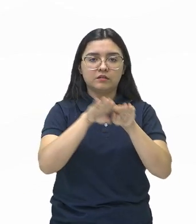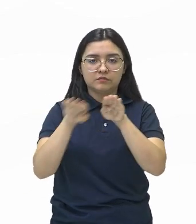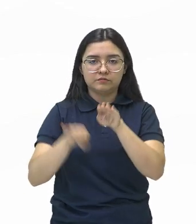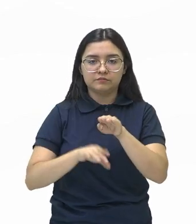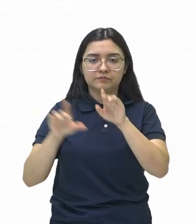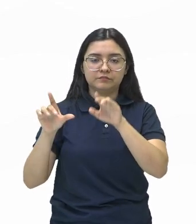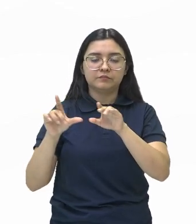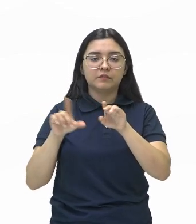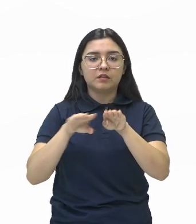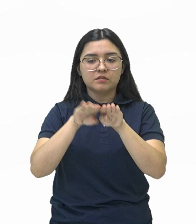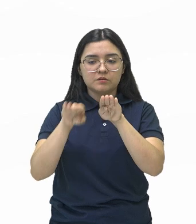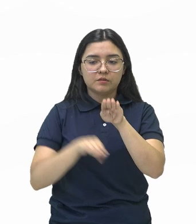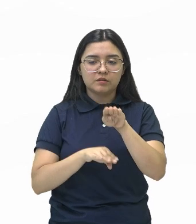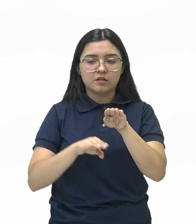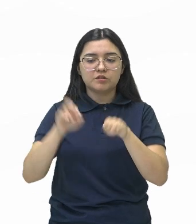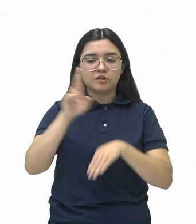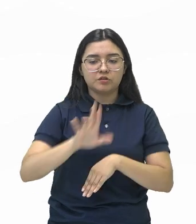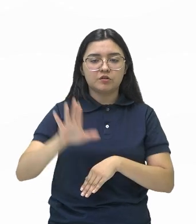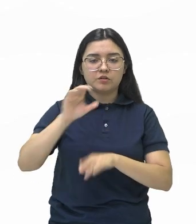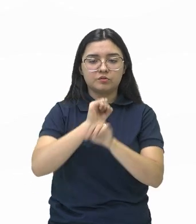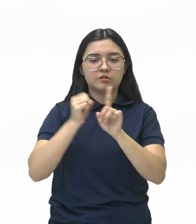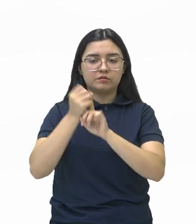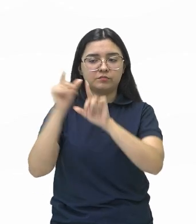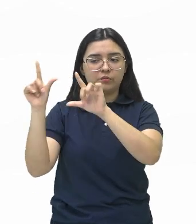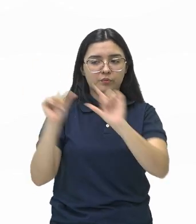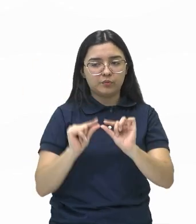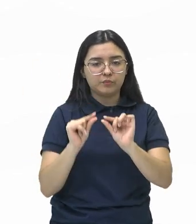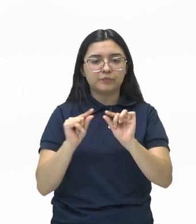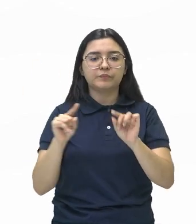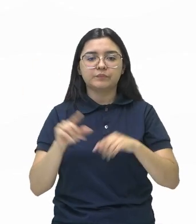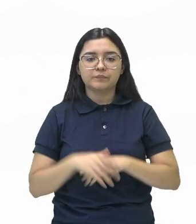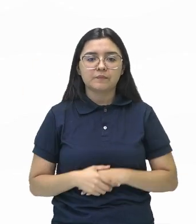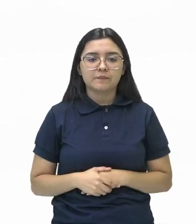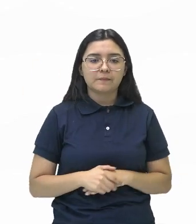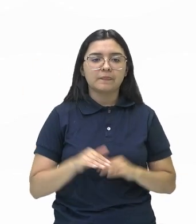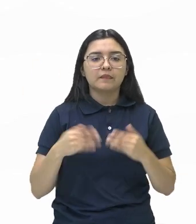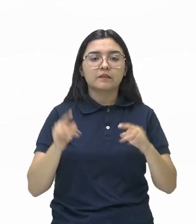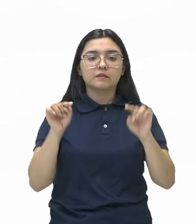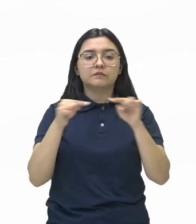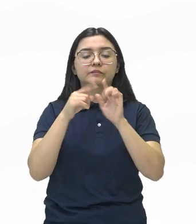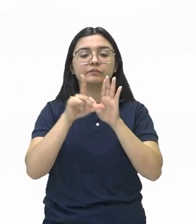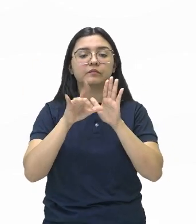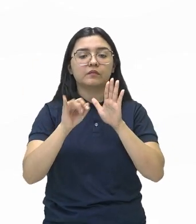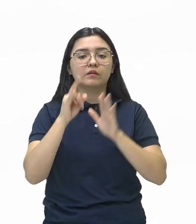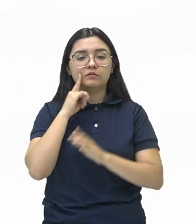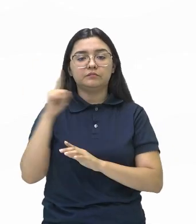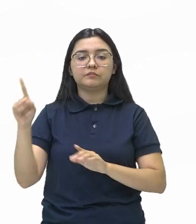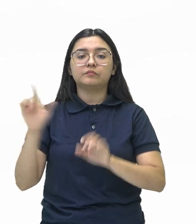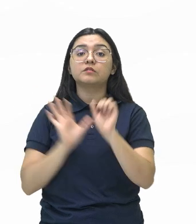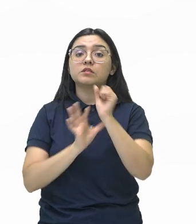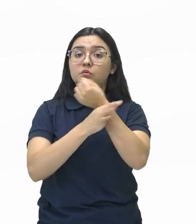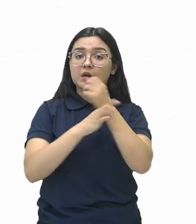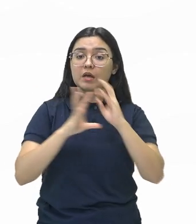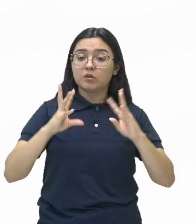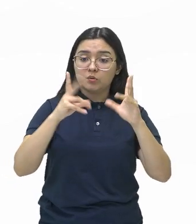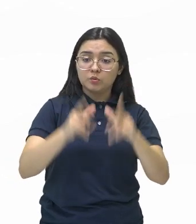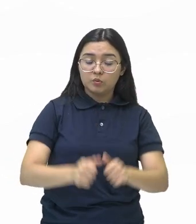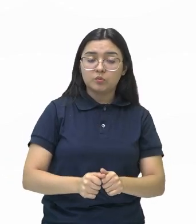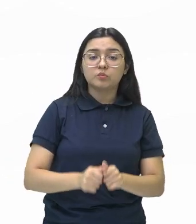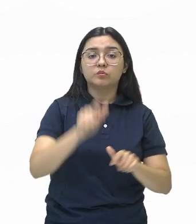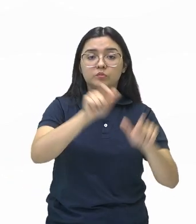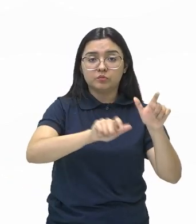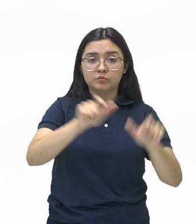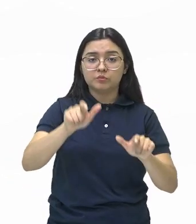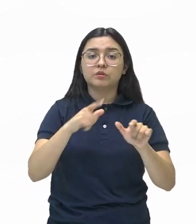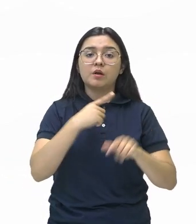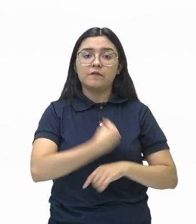regionais e sociais. E aqui nós estamos falando, pessoal, né, de acordo com essa lei aí, assegurar a todos a existência